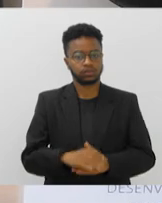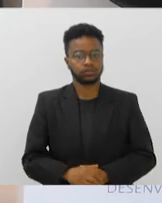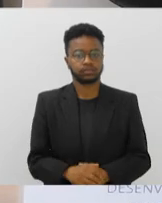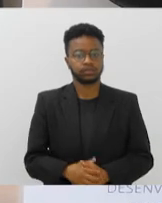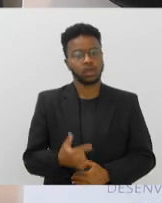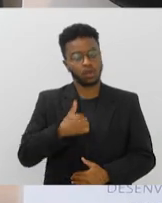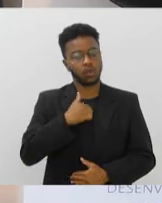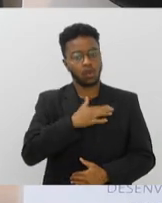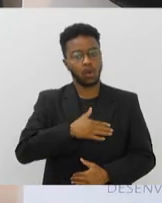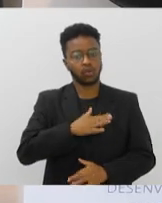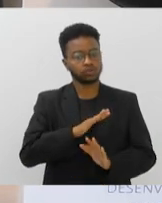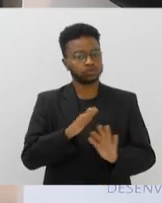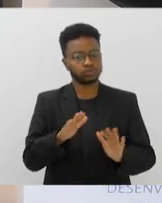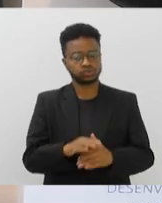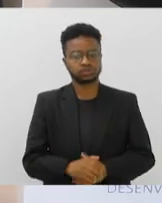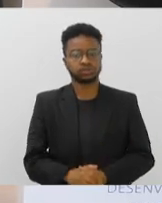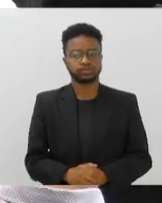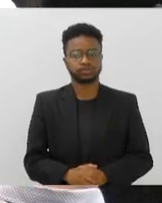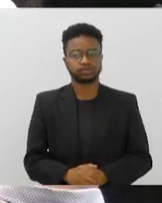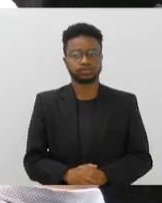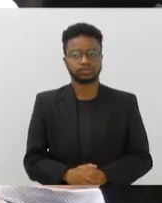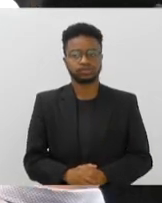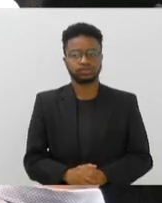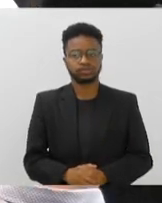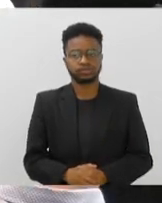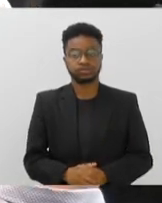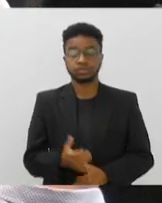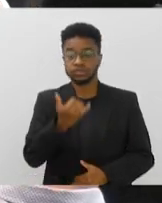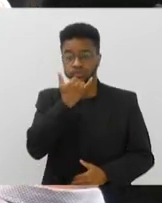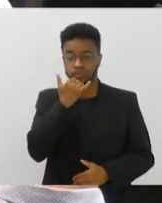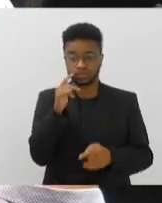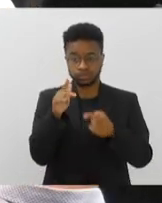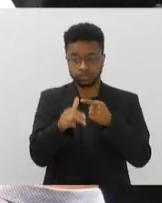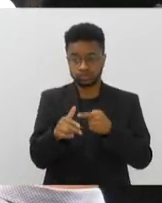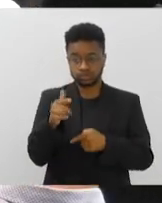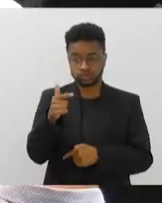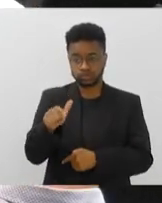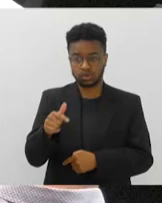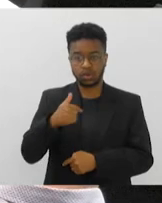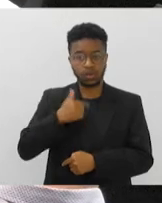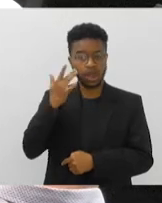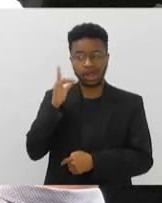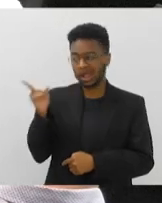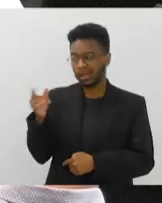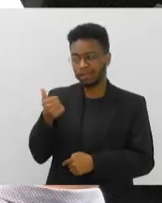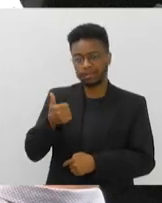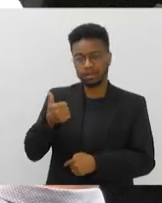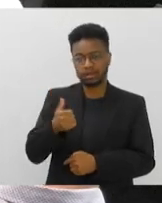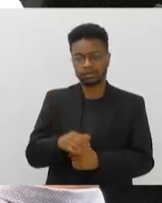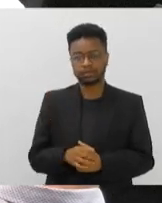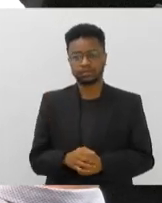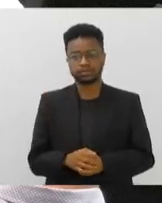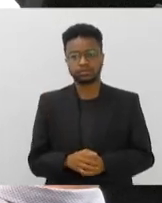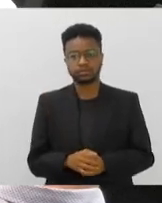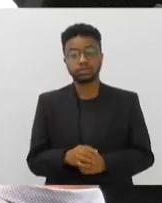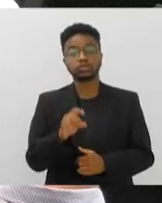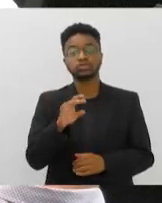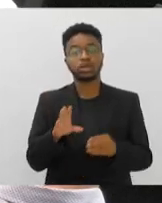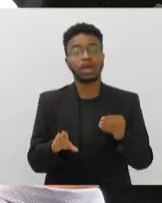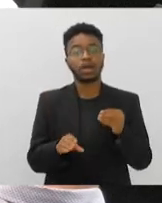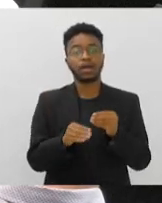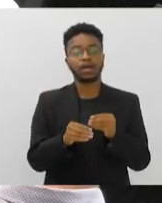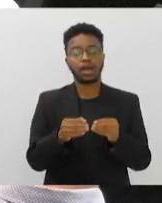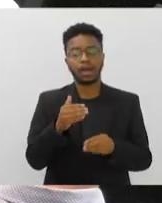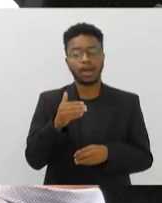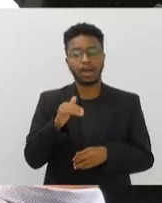gosto Então sinta-se muito bem desculpa interrupção novamente mas eu acho que ela tava primeiro não é só é só um um aproveitando a fala do